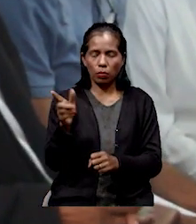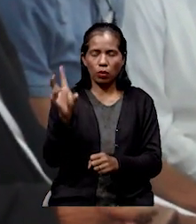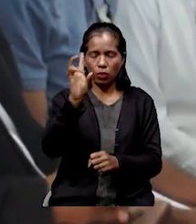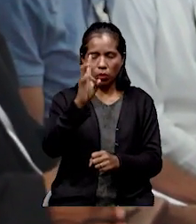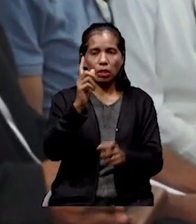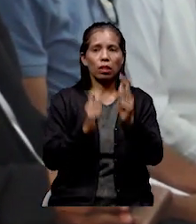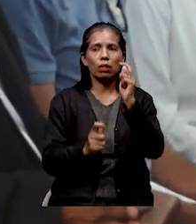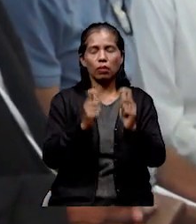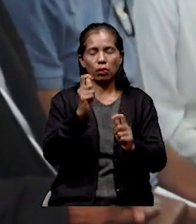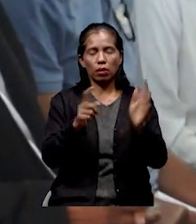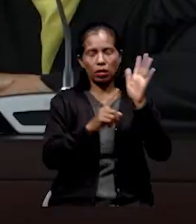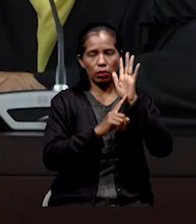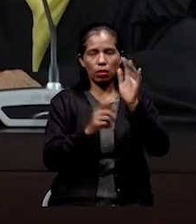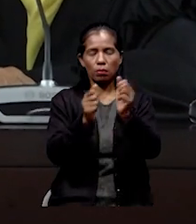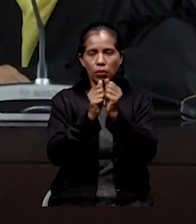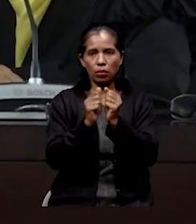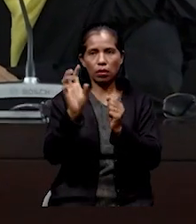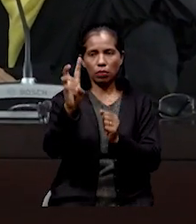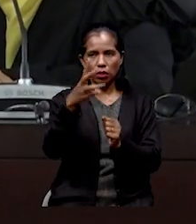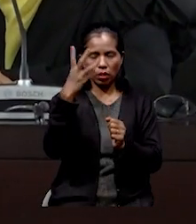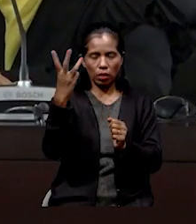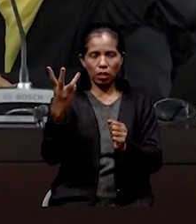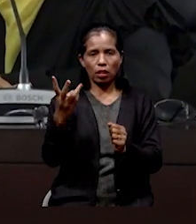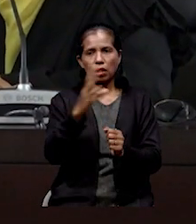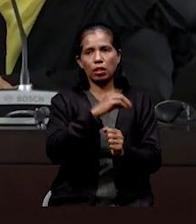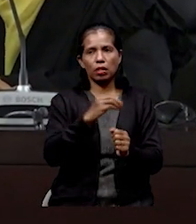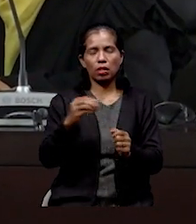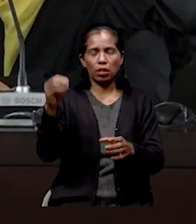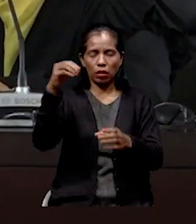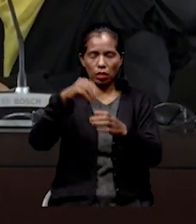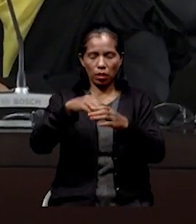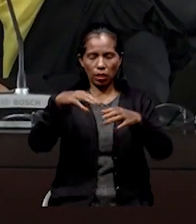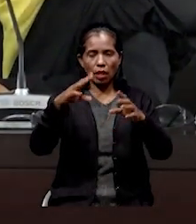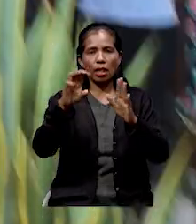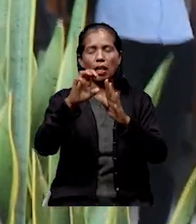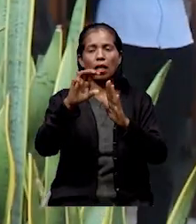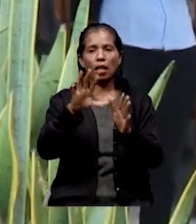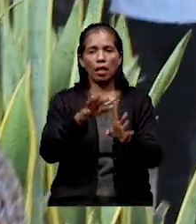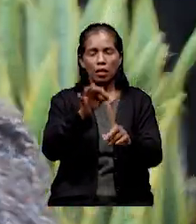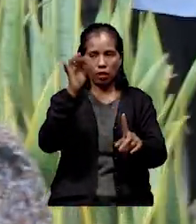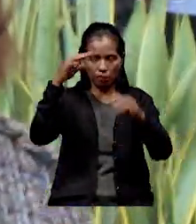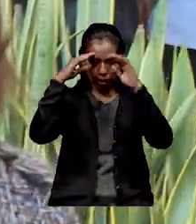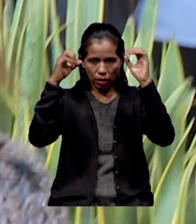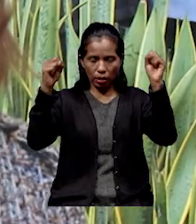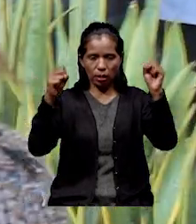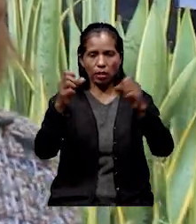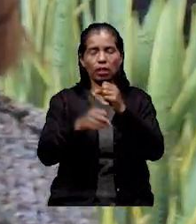Tribunal Recurso anuncia Hamutuk San Rursing Nen, nebe se compete e eleição presidencial tina nem.